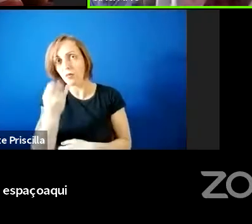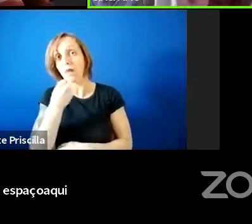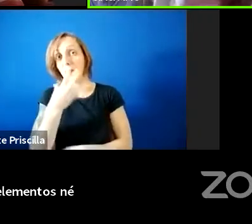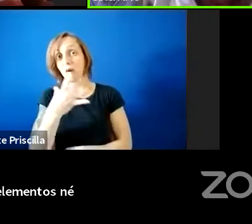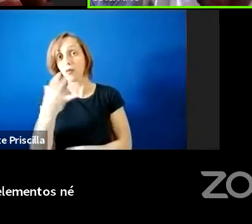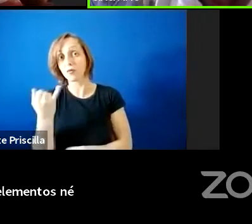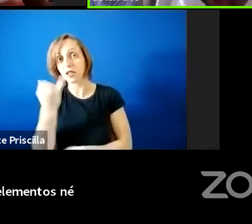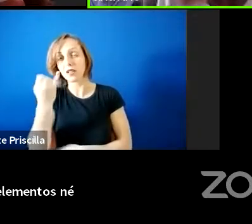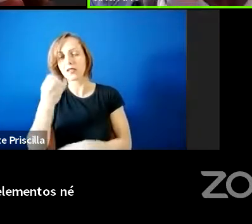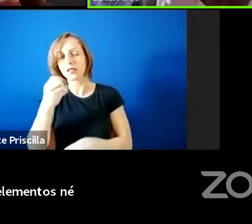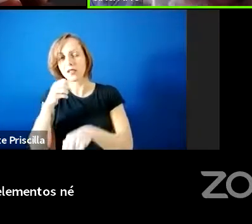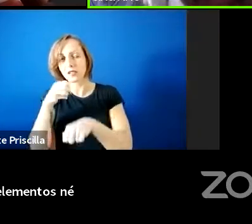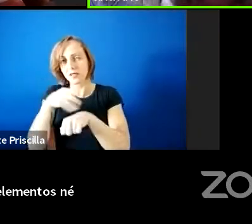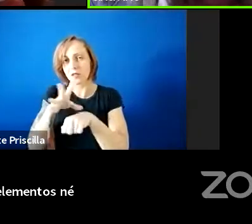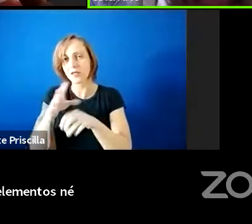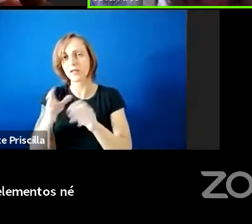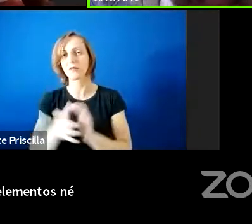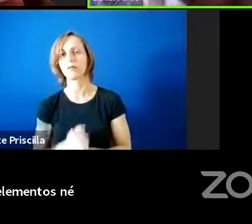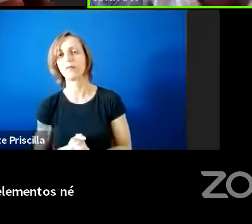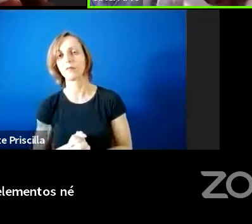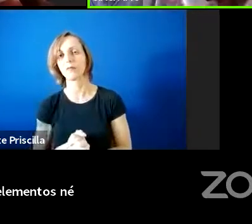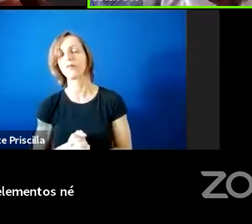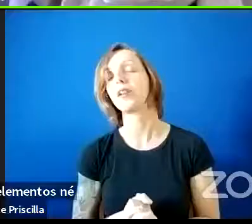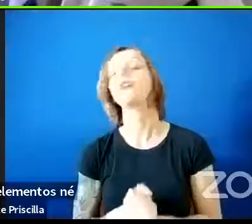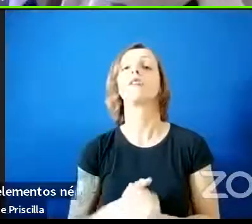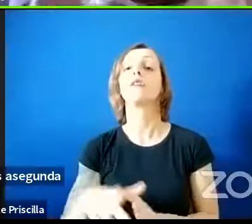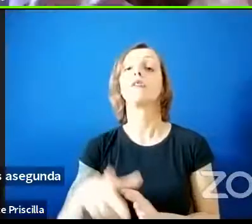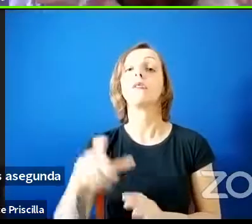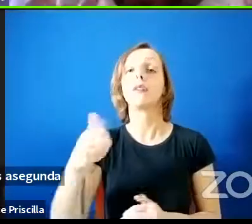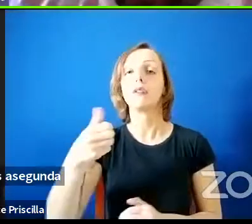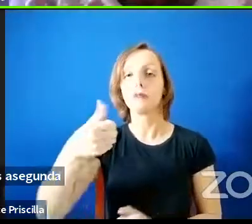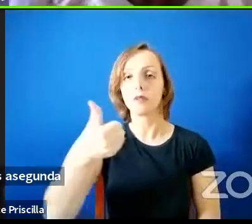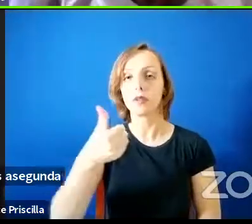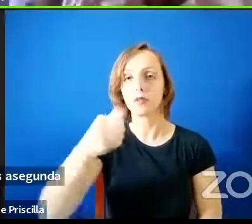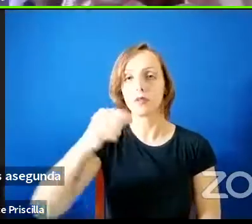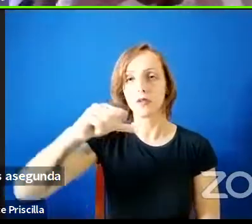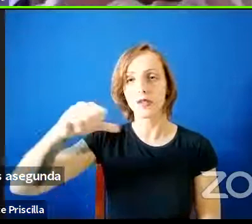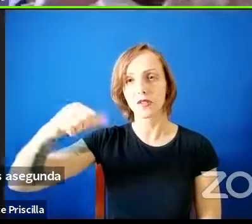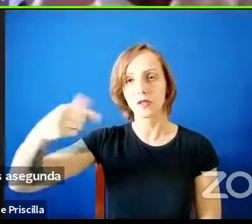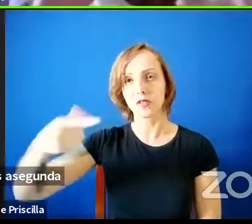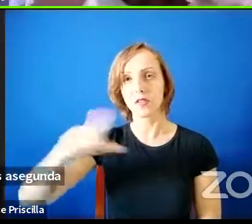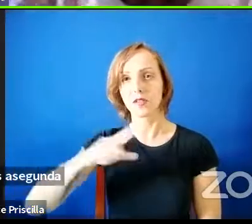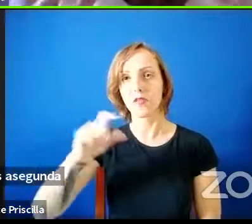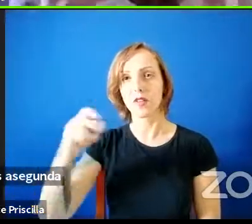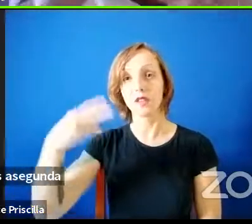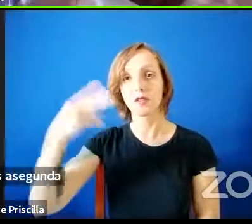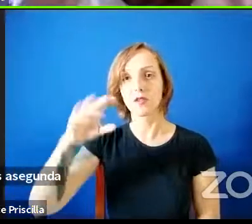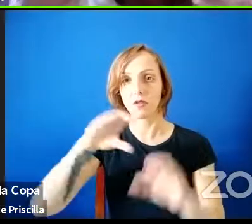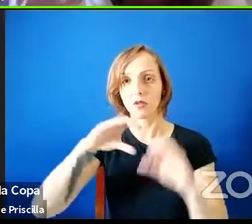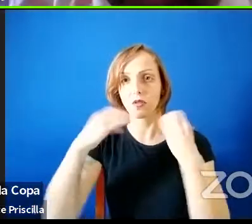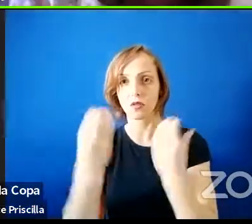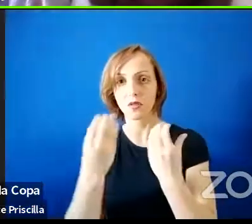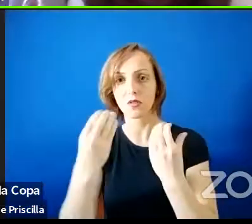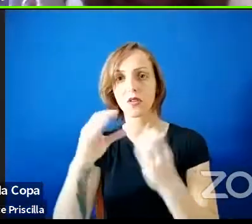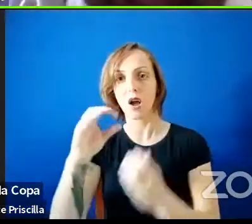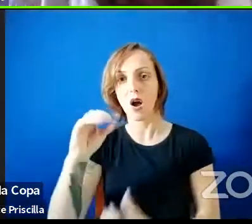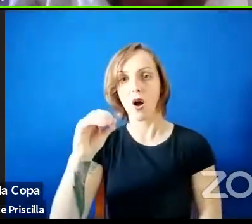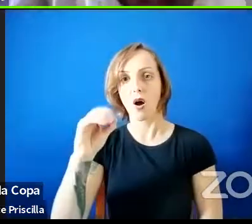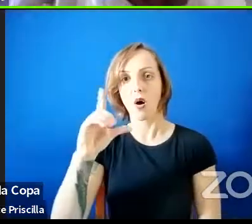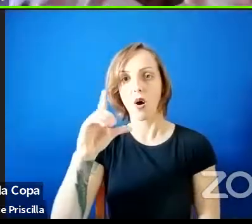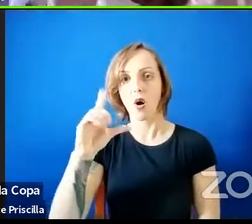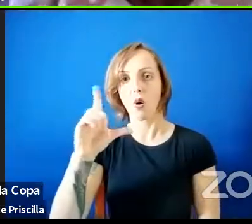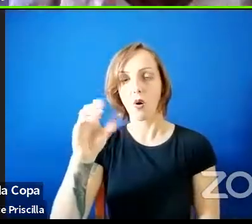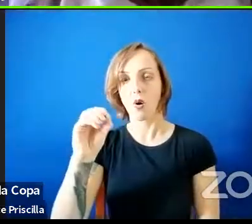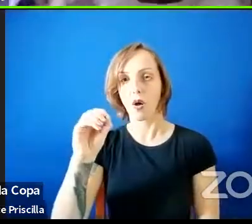segunda conferência da CLOC, né, que são as organizações coordenadoras